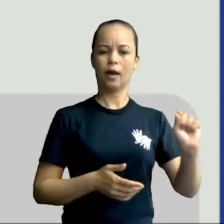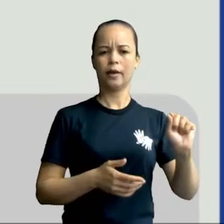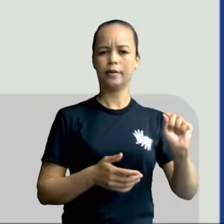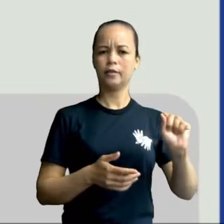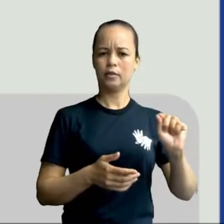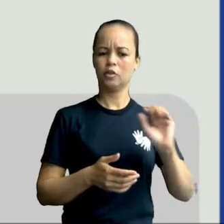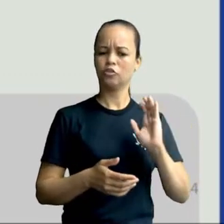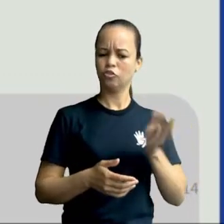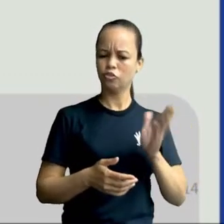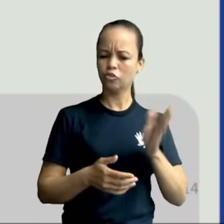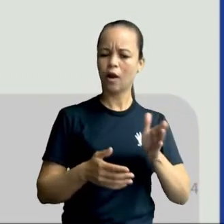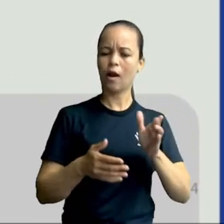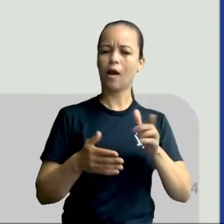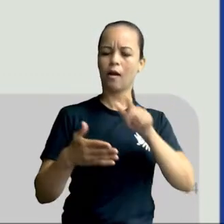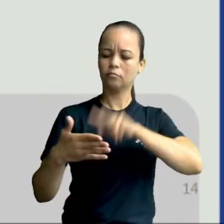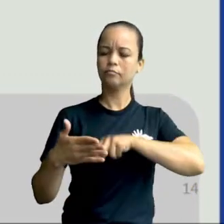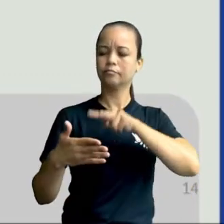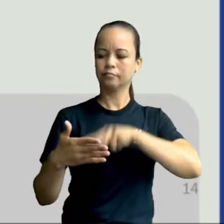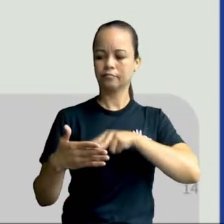ação anterior,